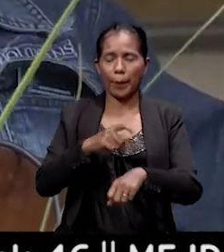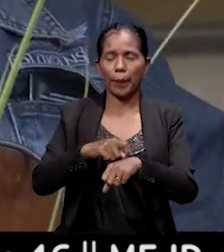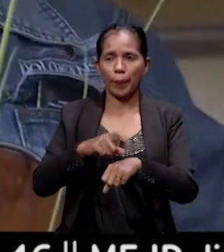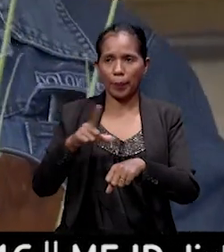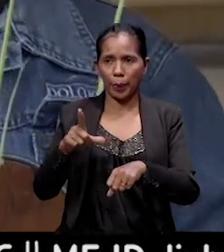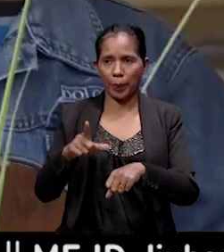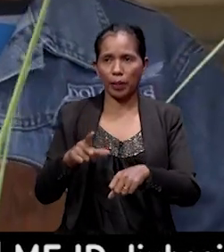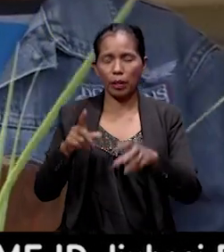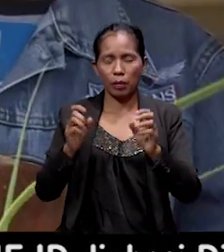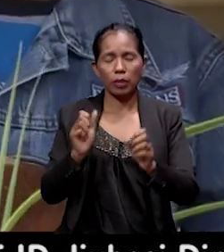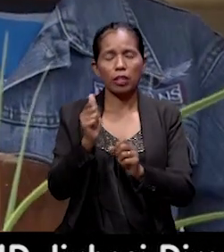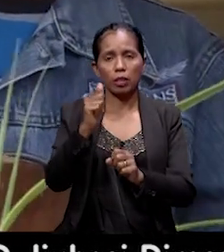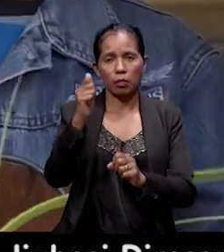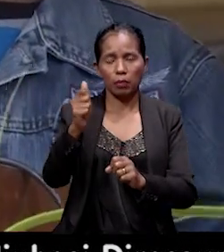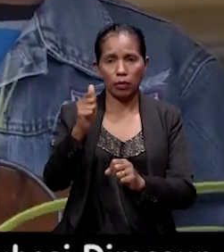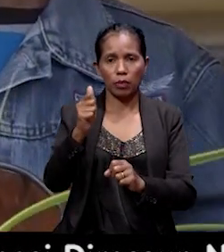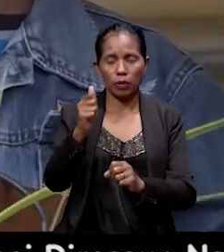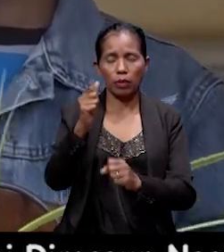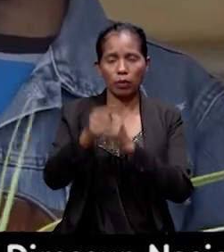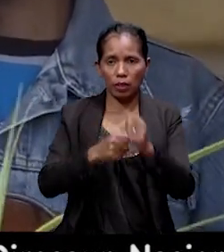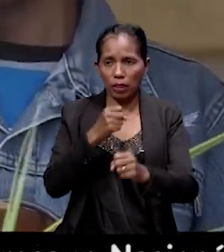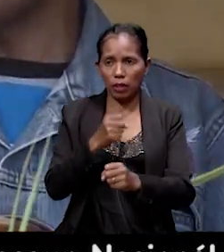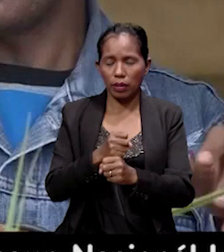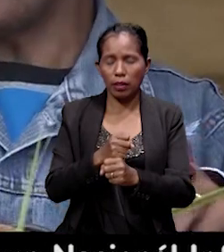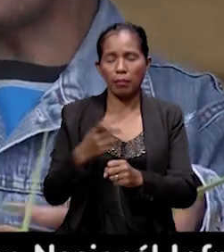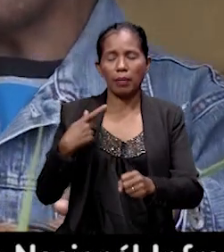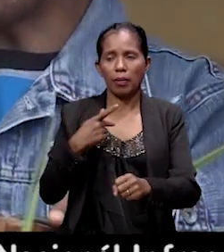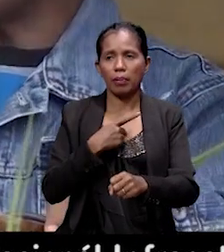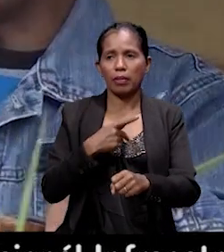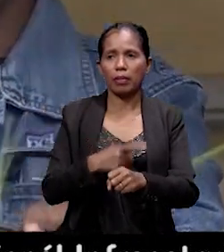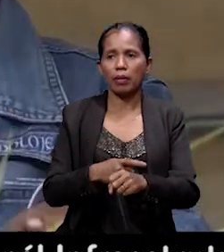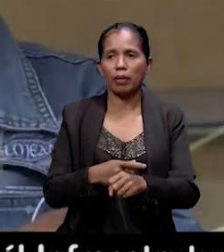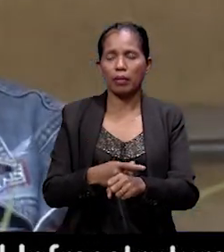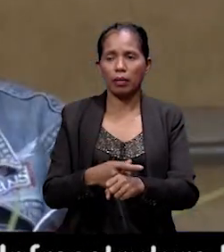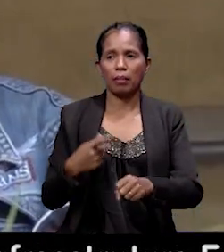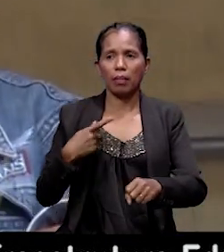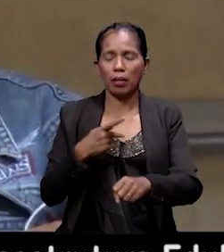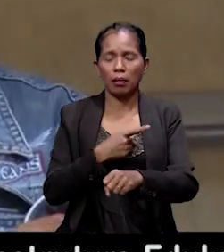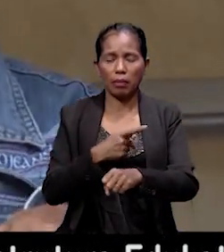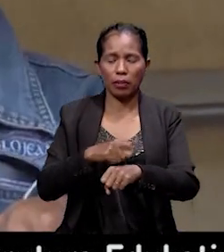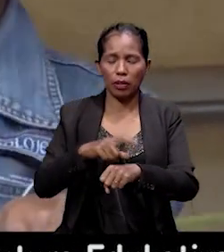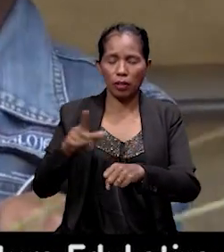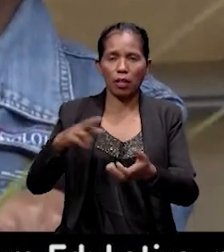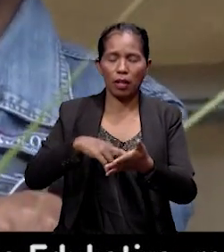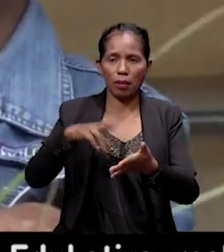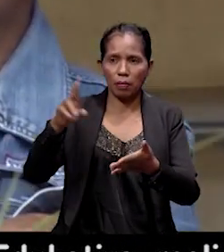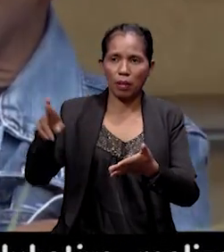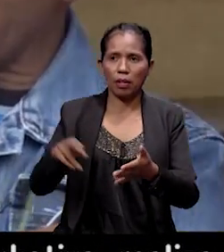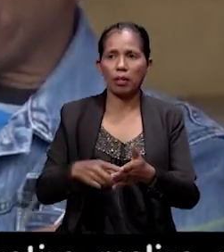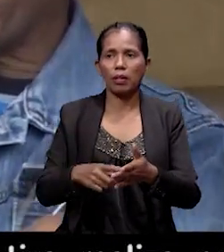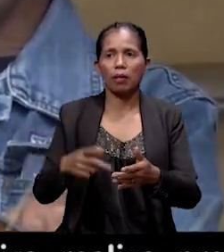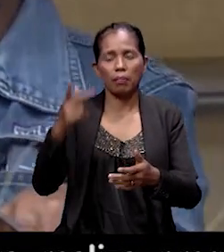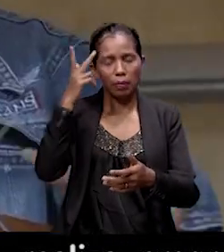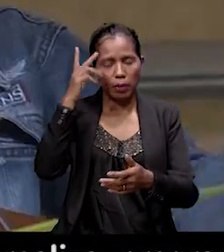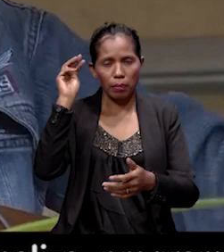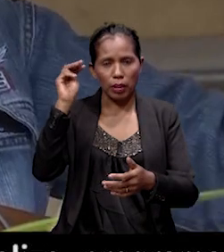de 10 anos primeira vez parlamento foi dar uma aprova lei ka. Nem a tudo será. Cada primeiro-ministro sala